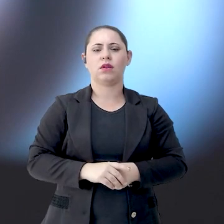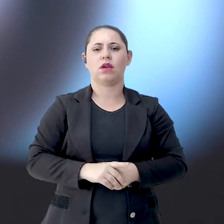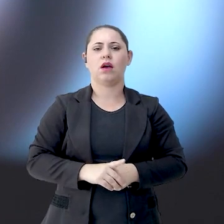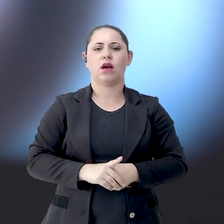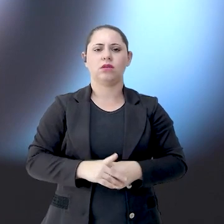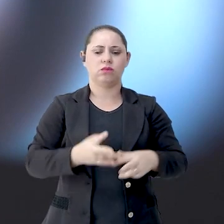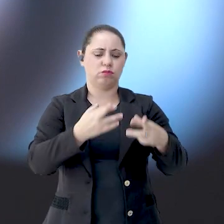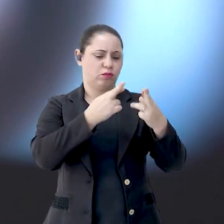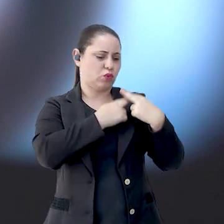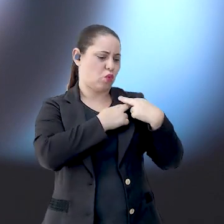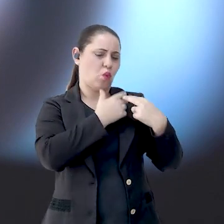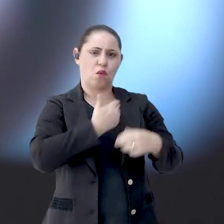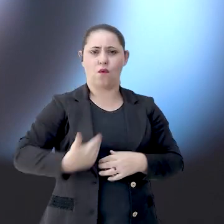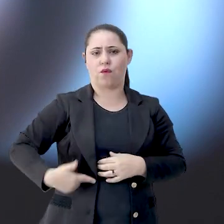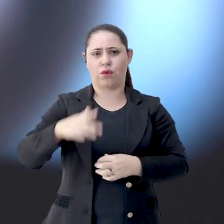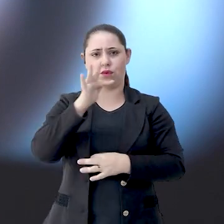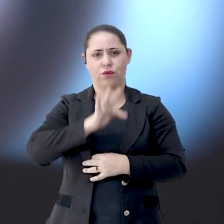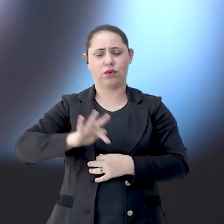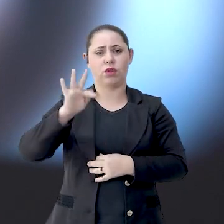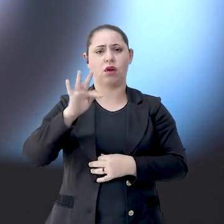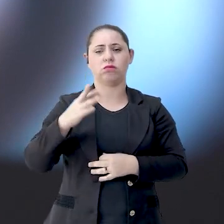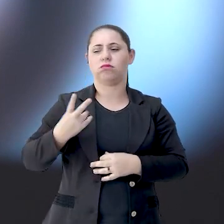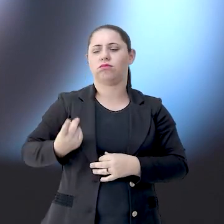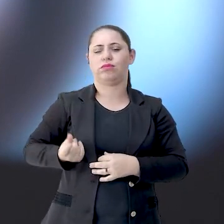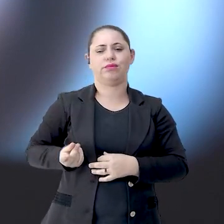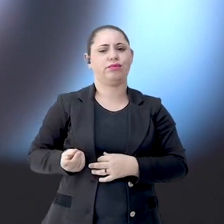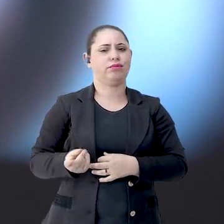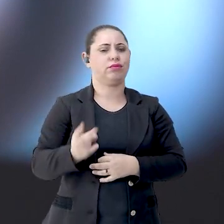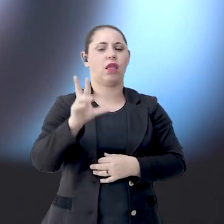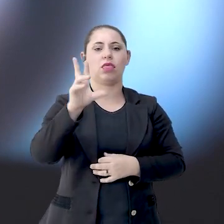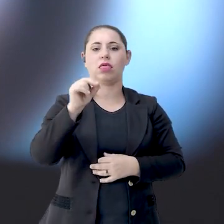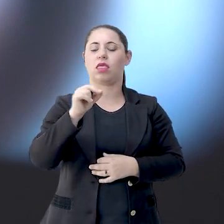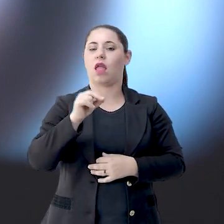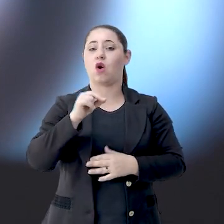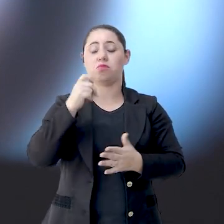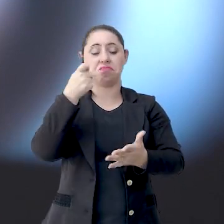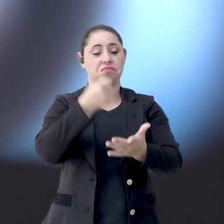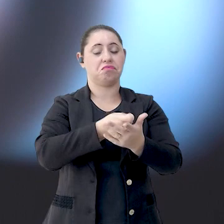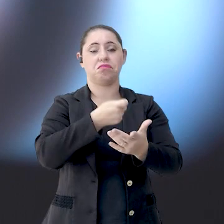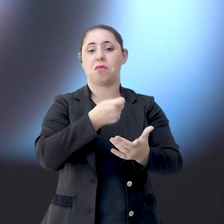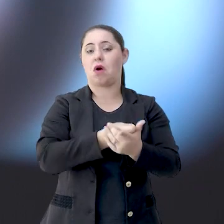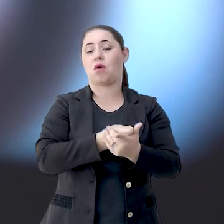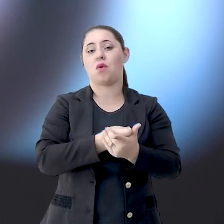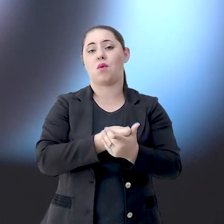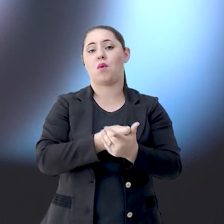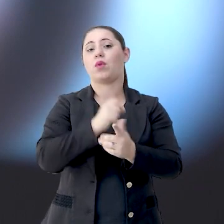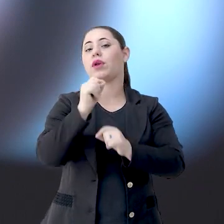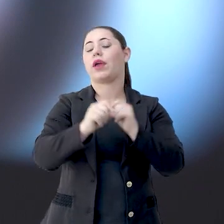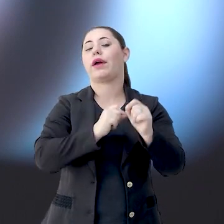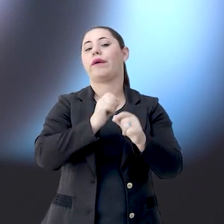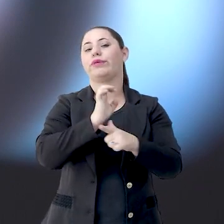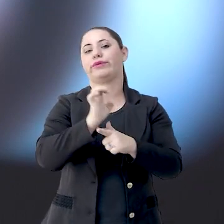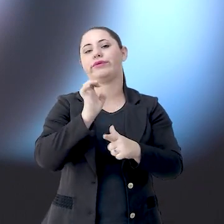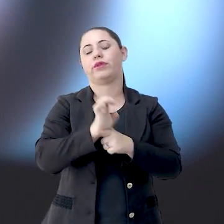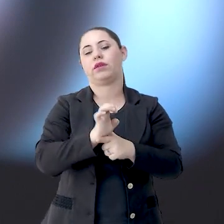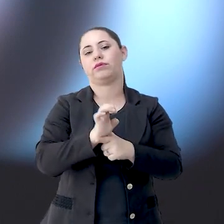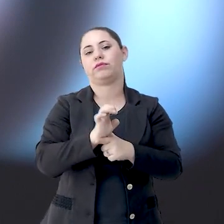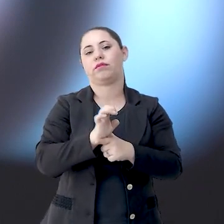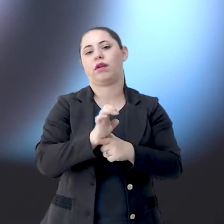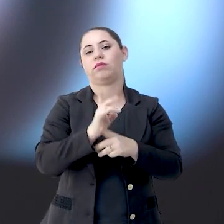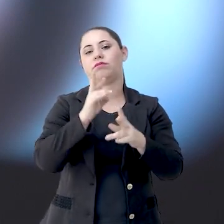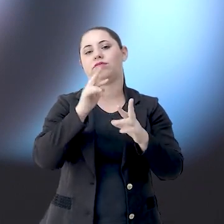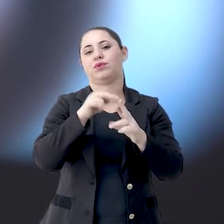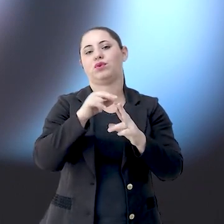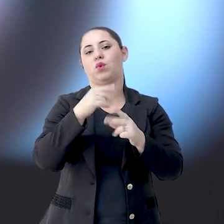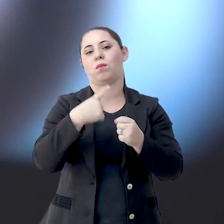cumpre totalmente com a sua parte, cabendo ao Estado e aos municípios lidarem com os problemas típicos das